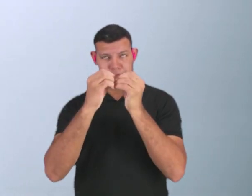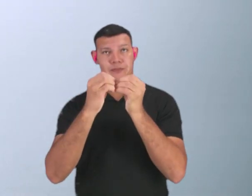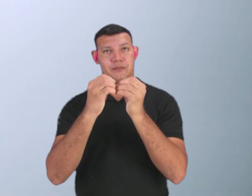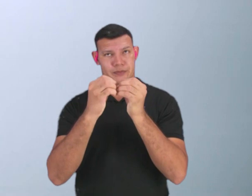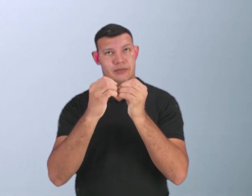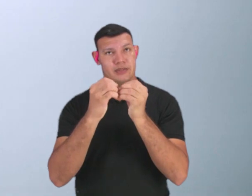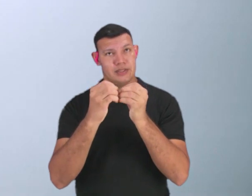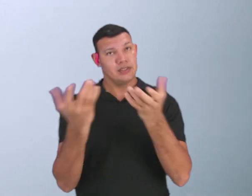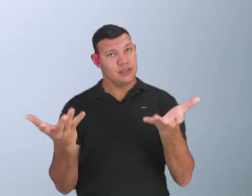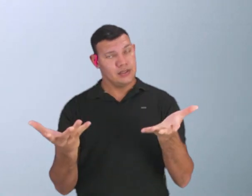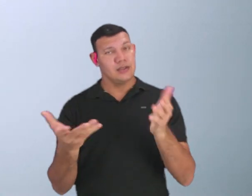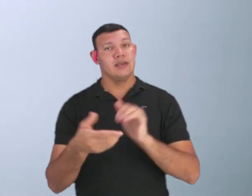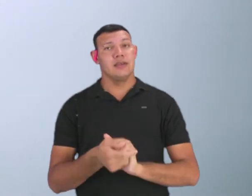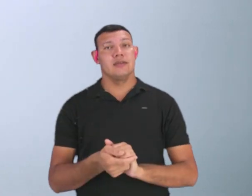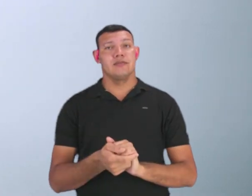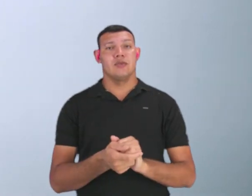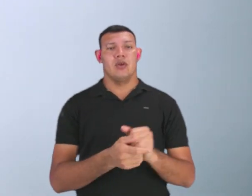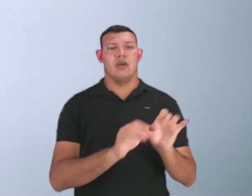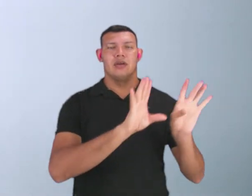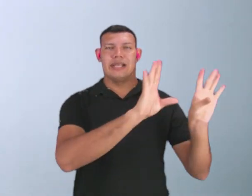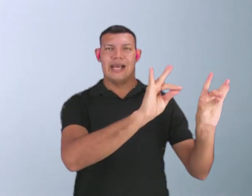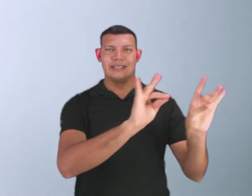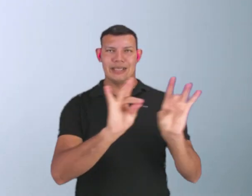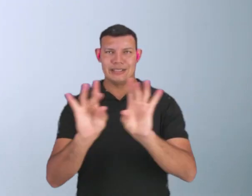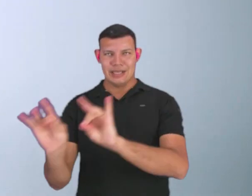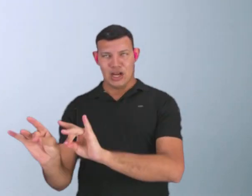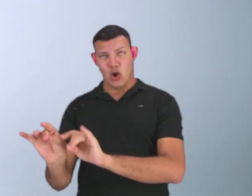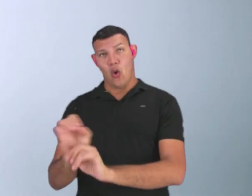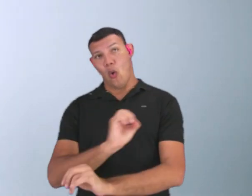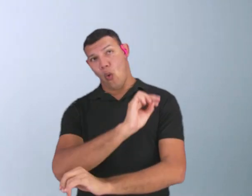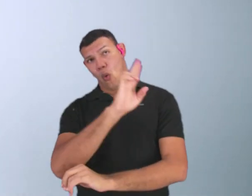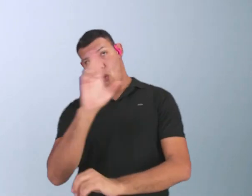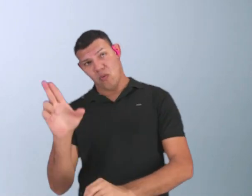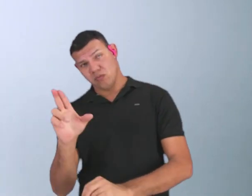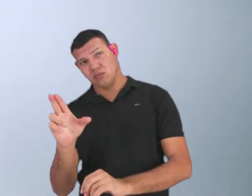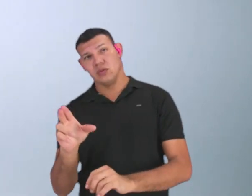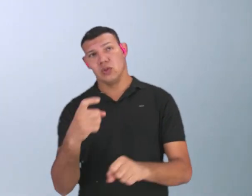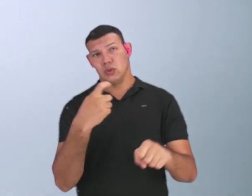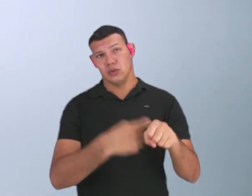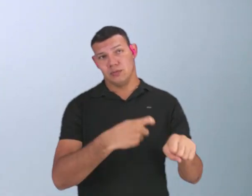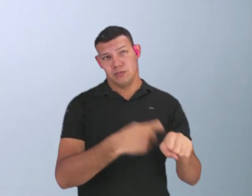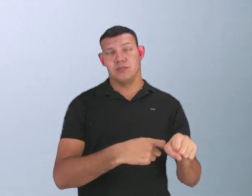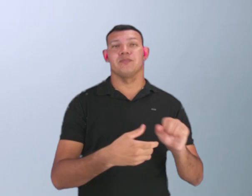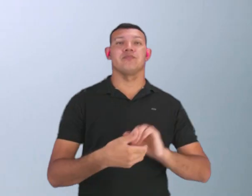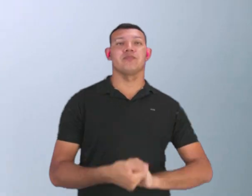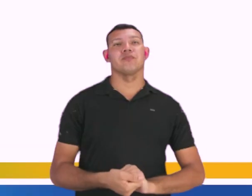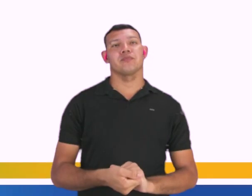definir se ele é um corpo que é um fluido ou é um corpo que é um corpo não fluido.